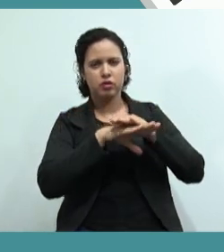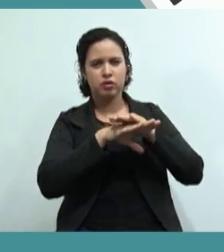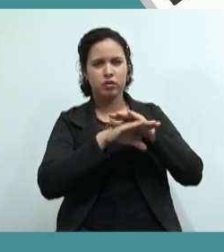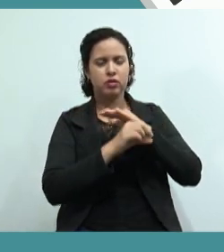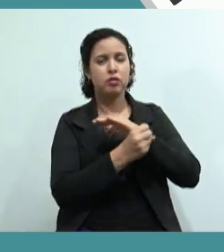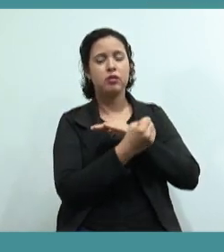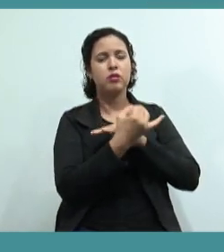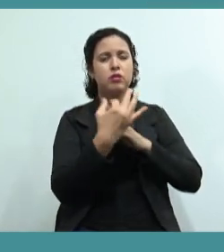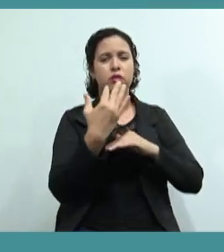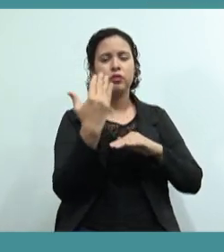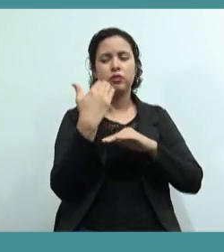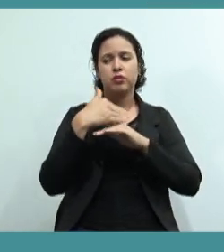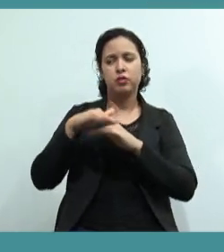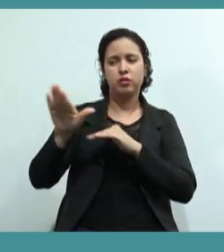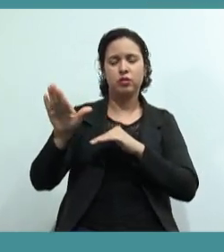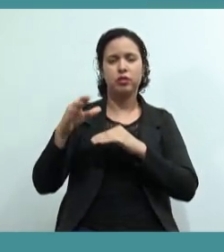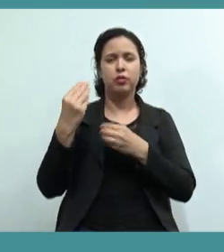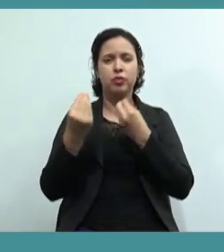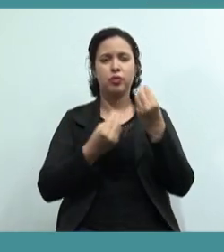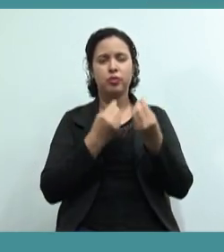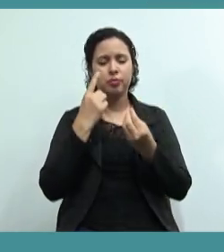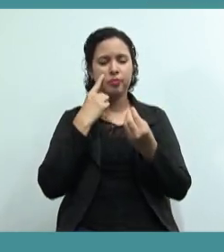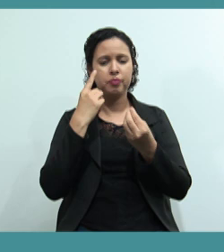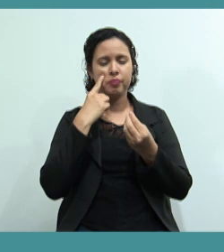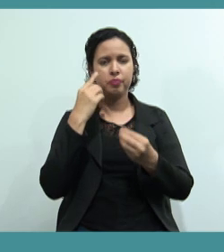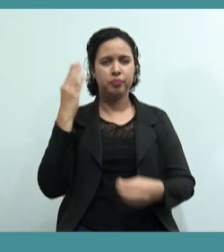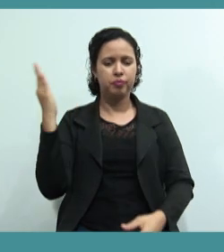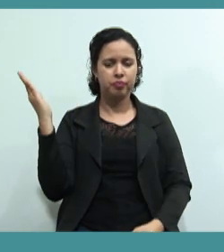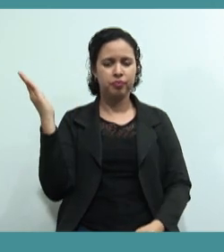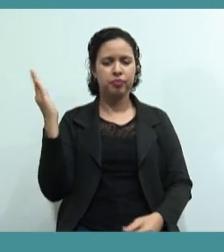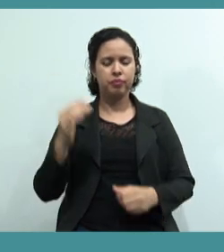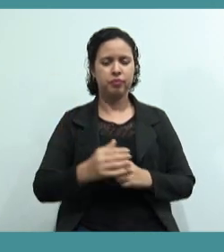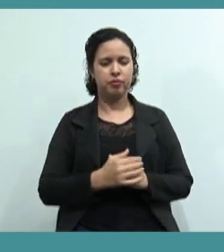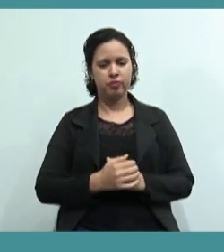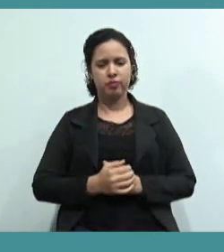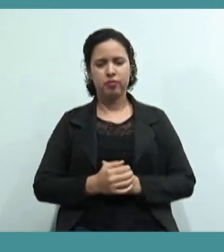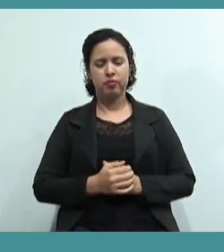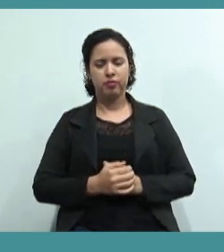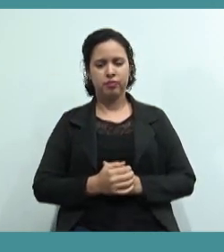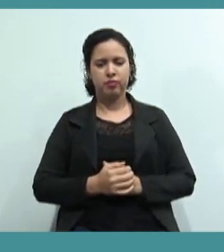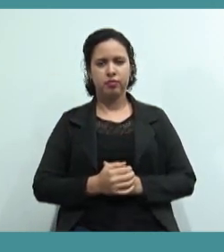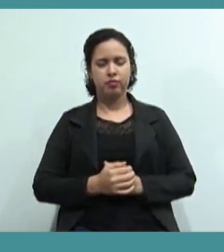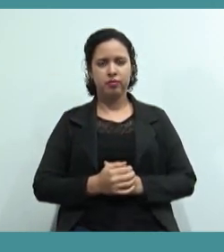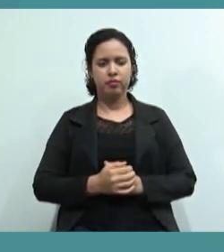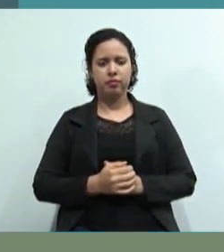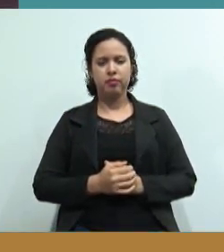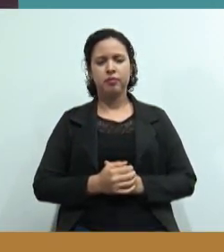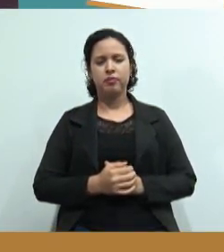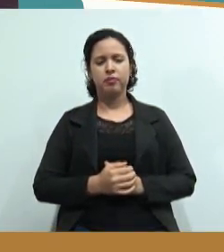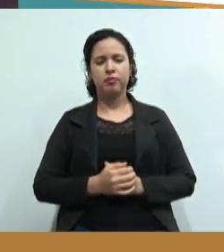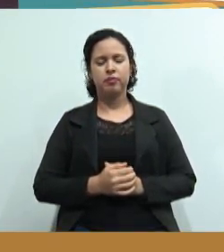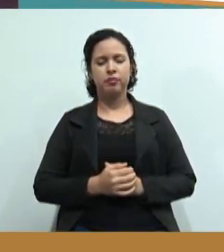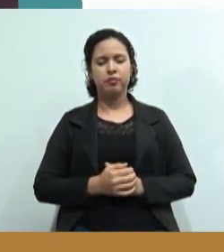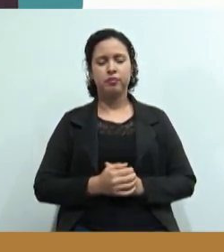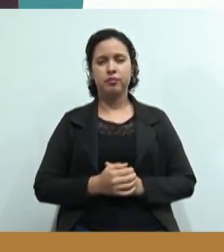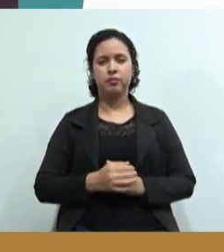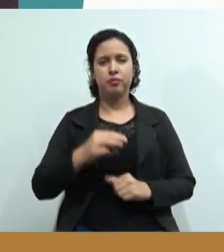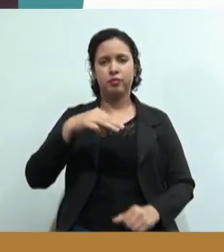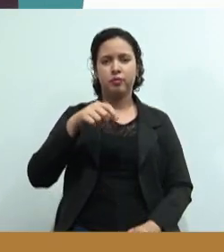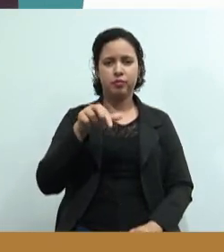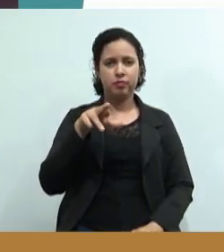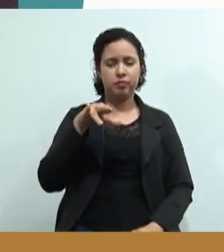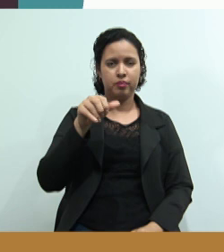média encontrada. Mas como visualizar essas metodologias? Vamos aos exemplos práticos. Maria recebeu